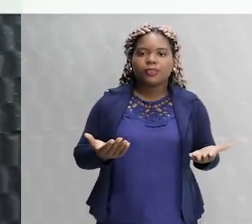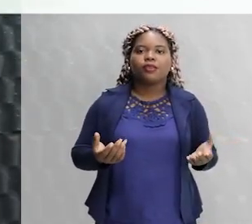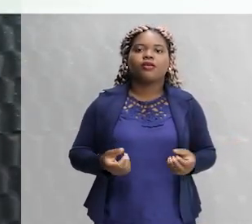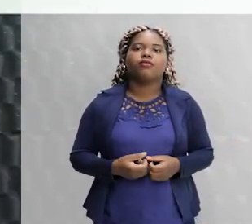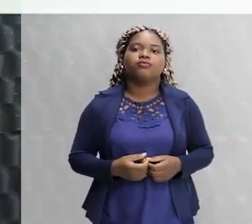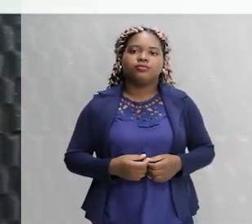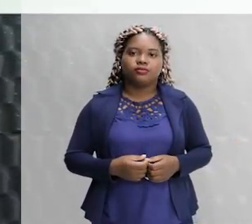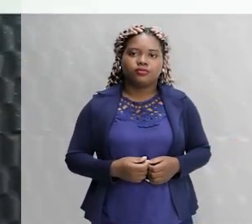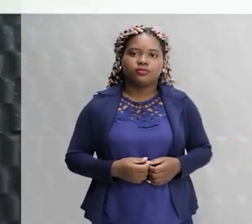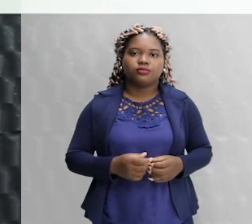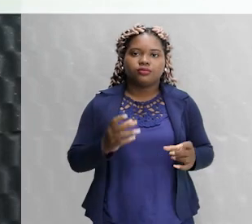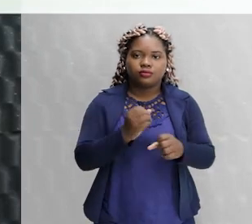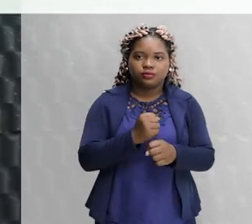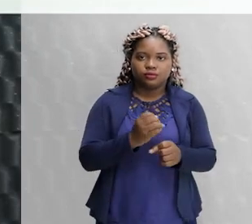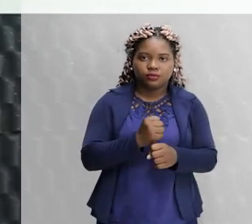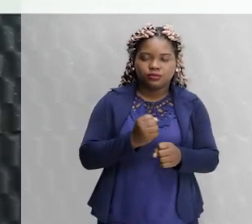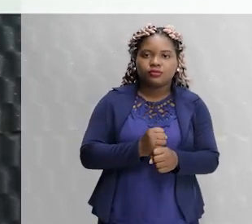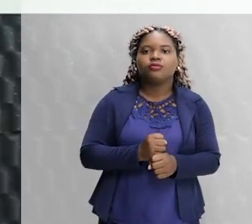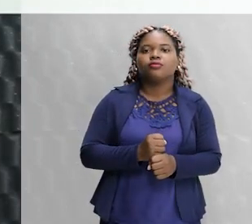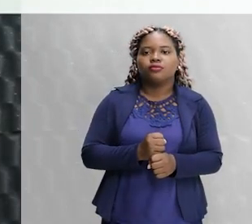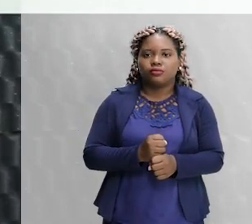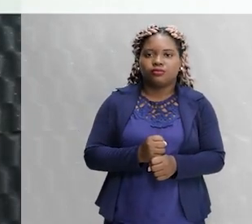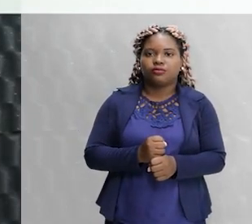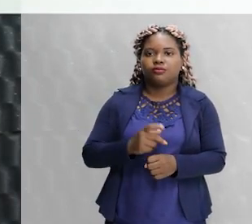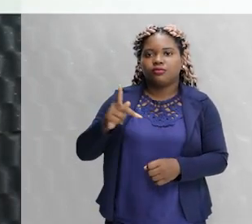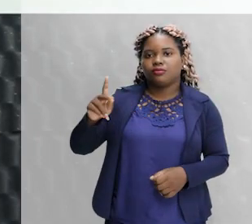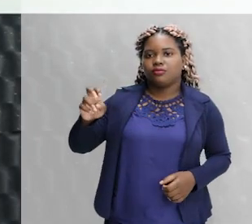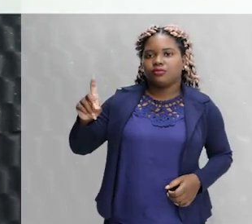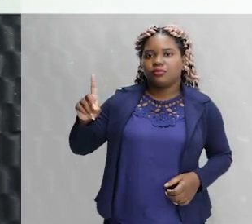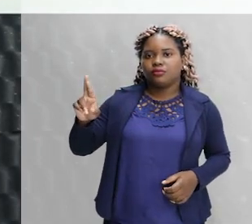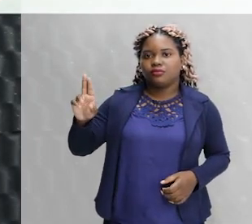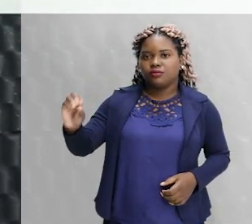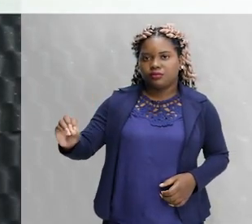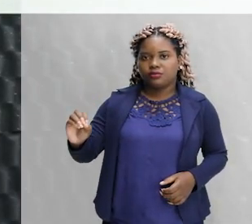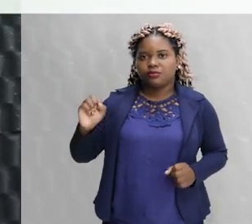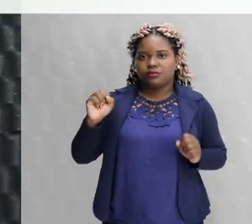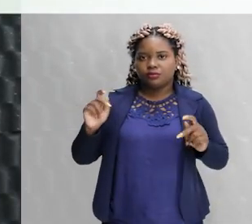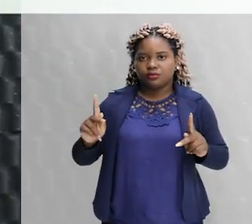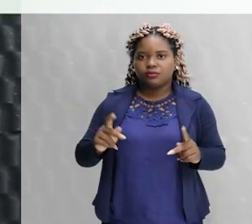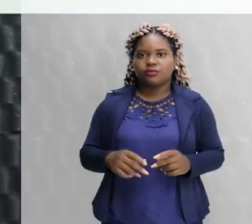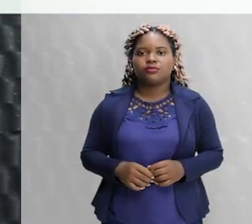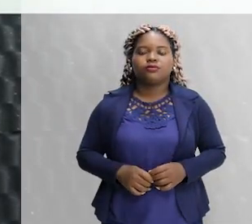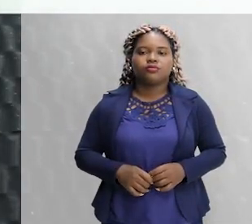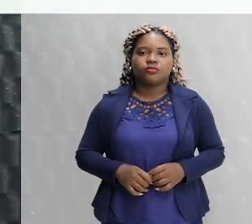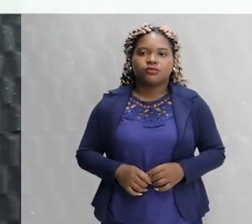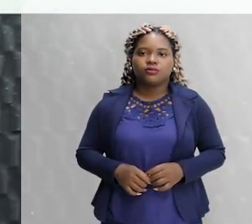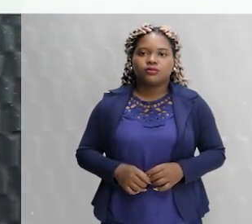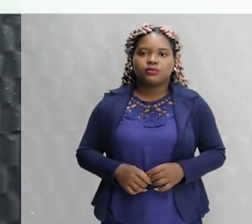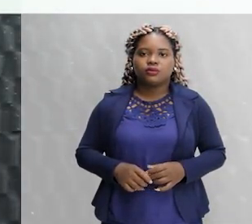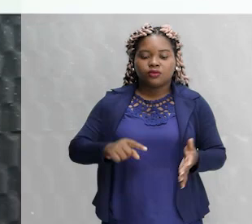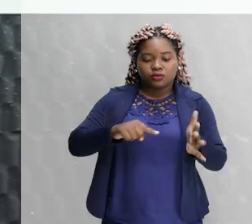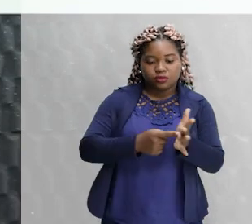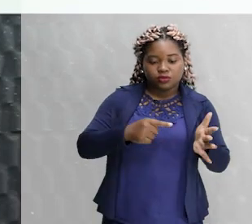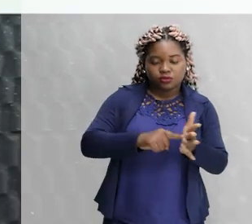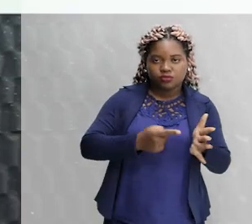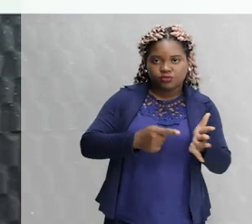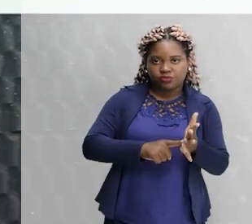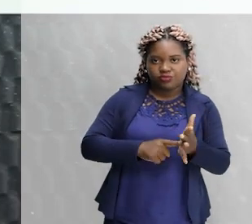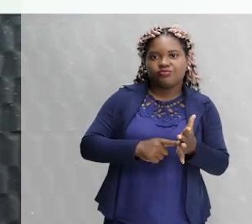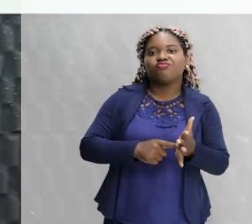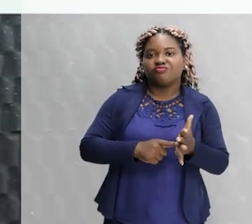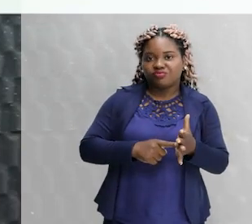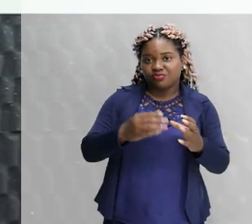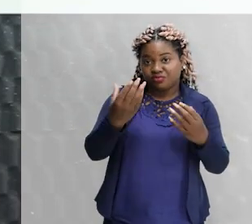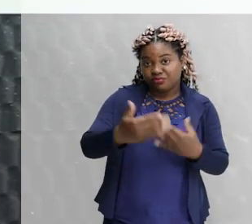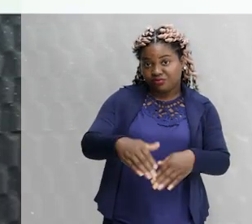vamos calcular uma média ponderada aqui de Pedro. Tá? Olha só, as notas de Pedro,